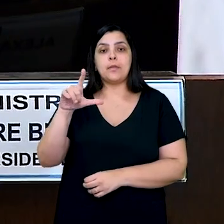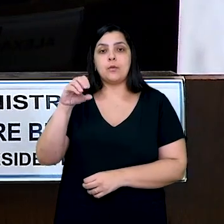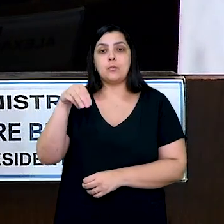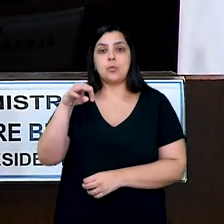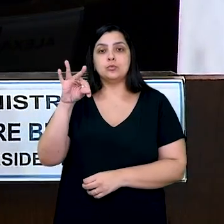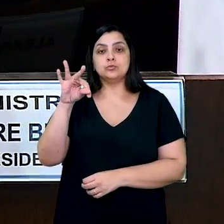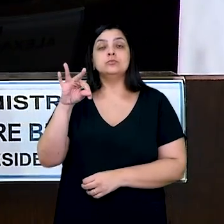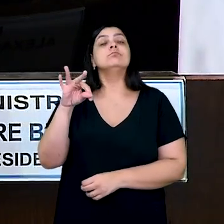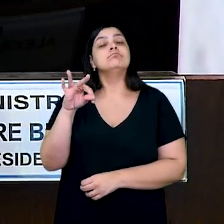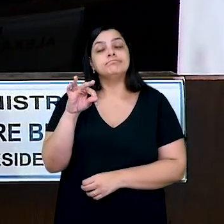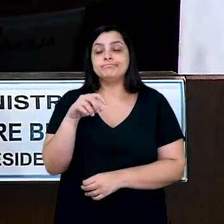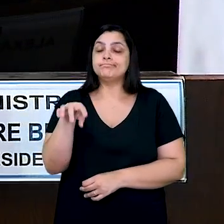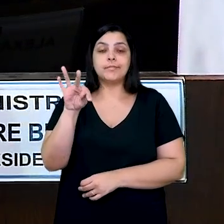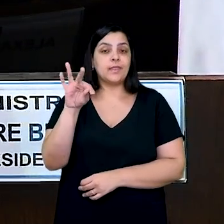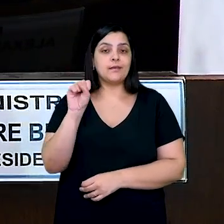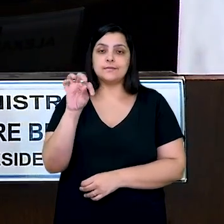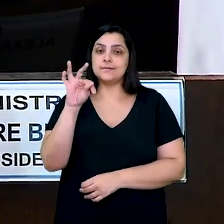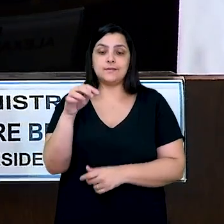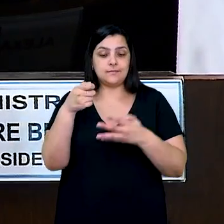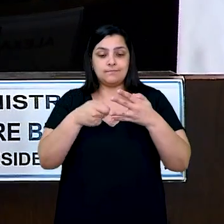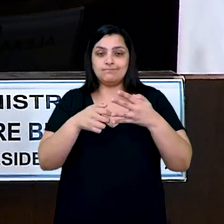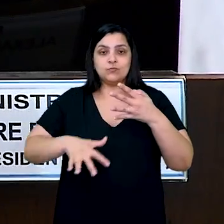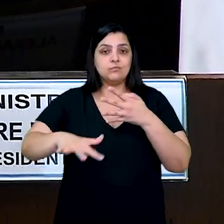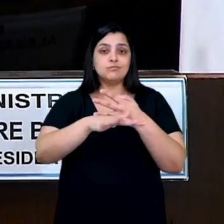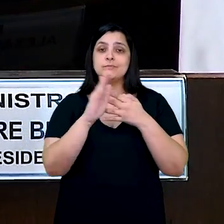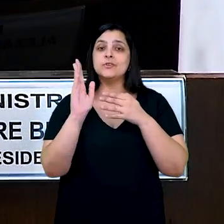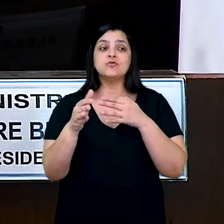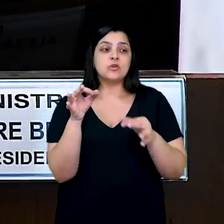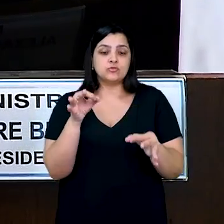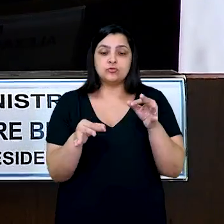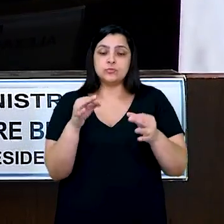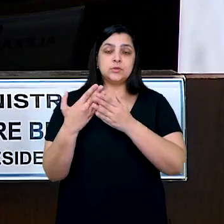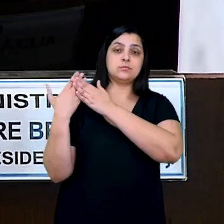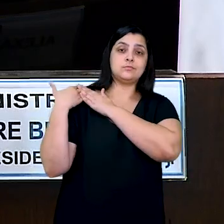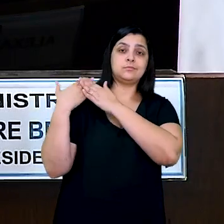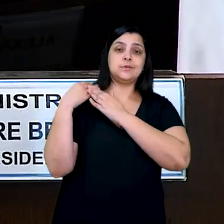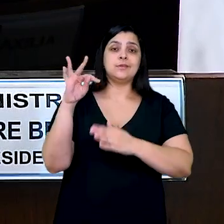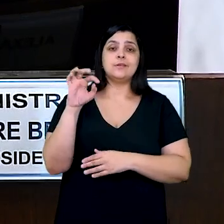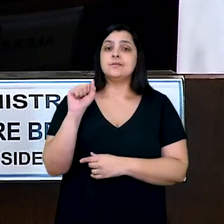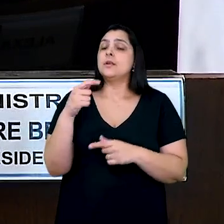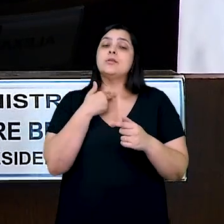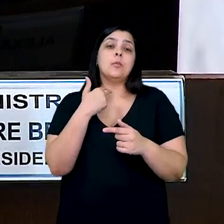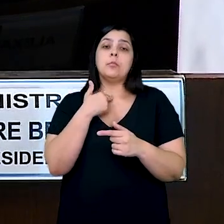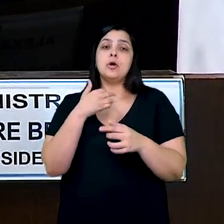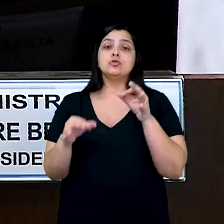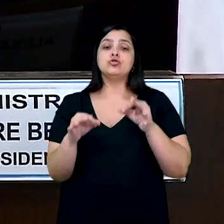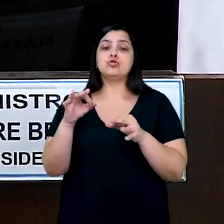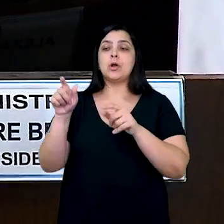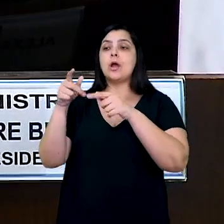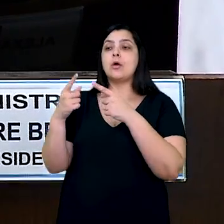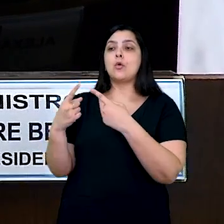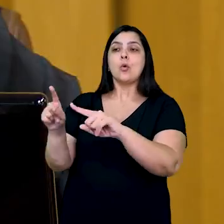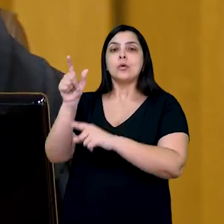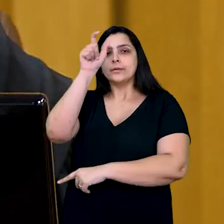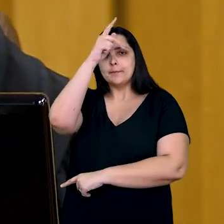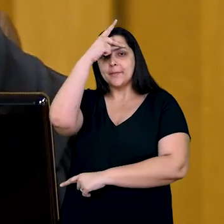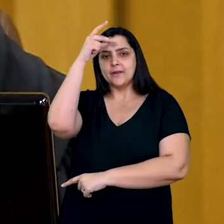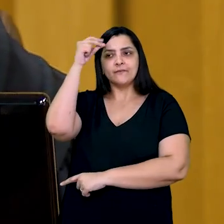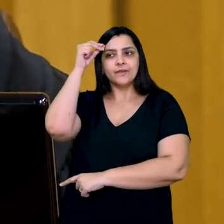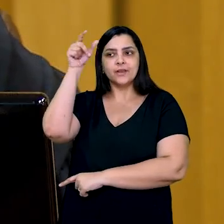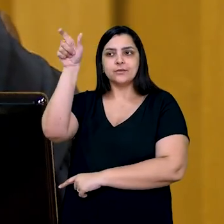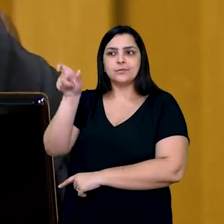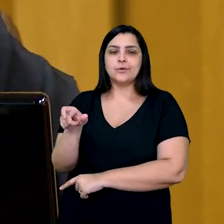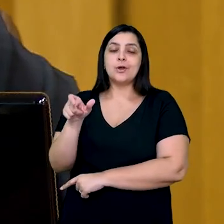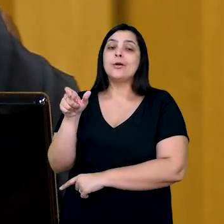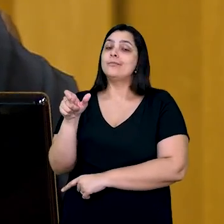Belmonte, avaliou que, de acordo com o entendimento do TST, a Justiça do Trabalho não tem competência para julgar ação contra prefeito. O motivo